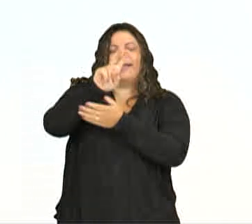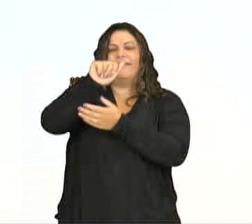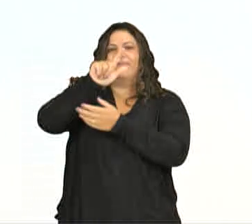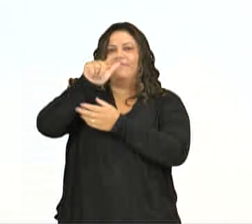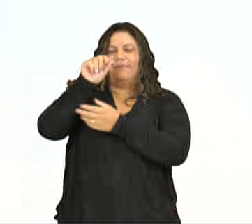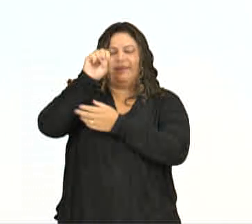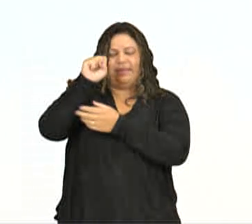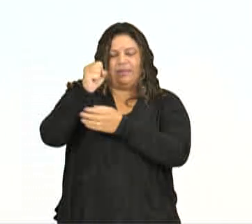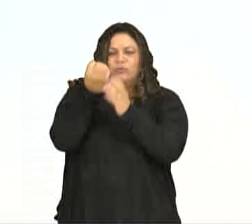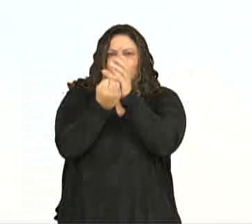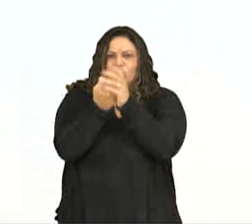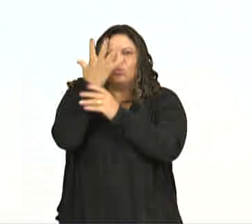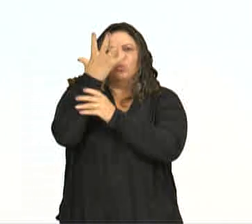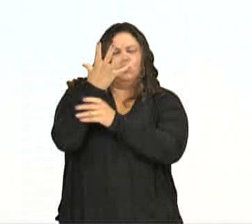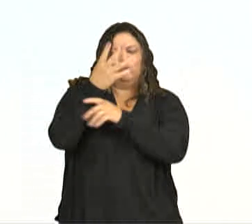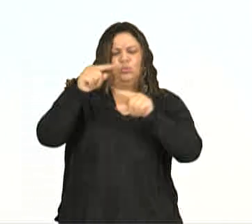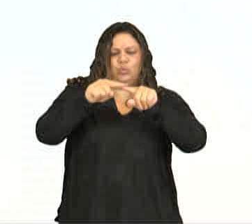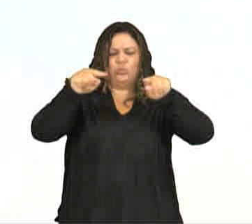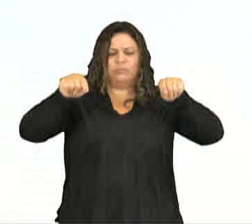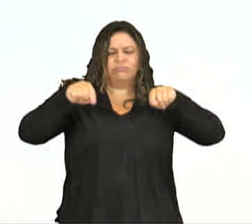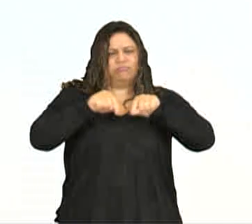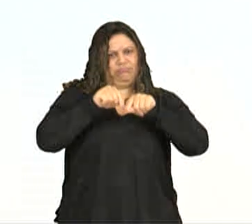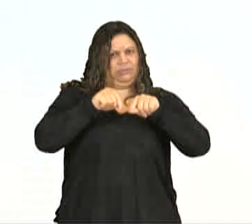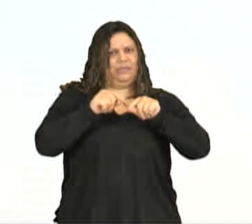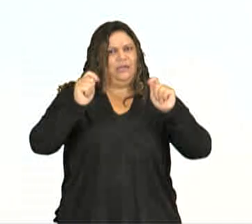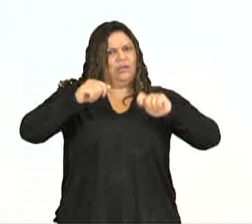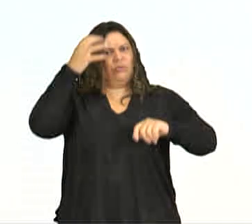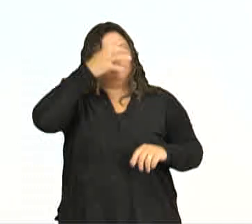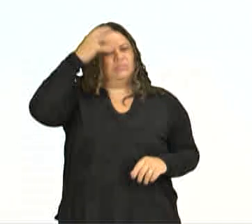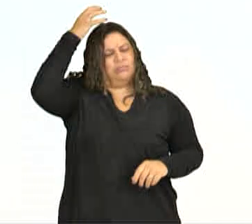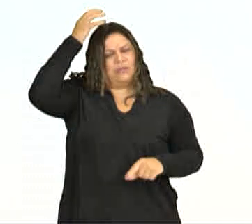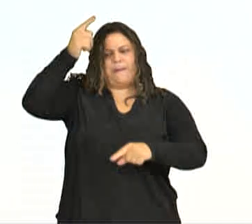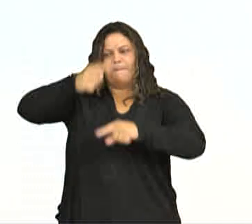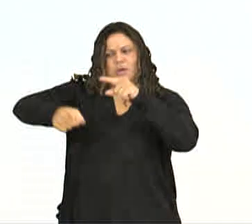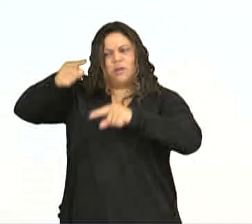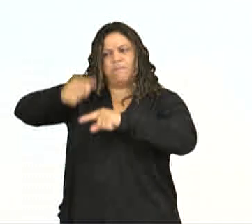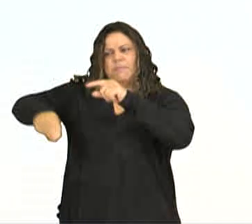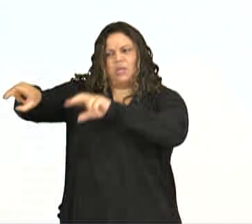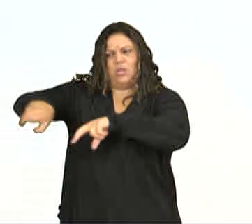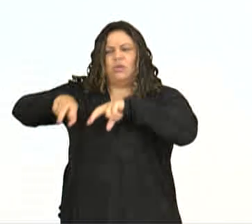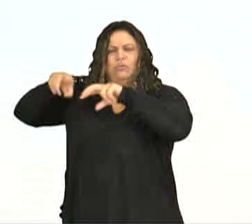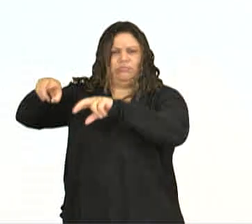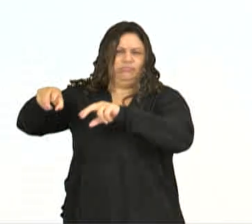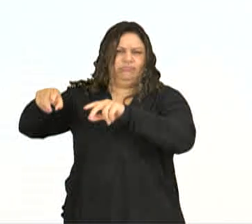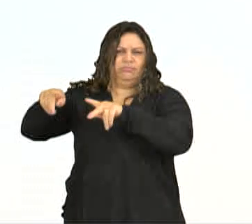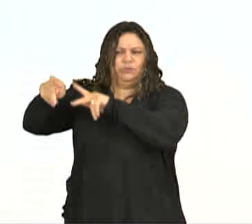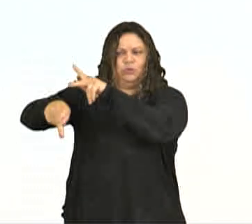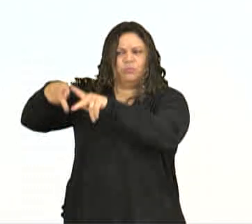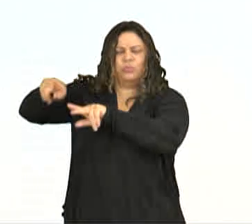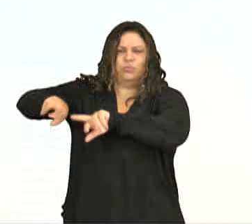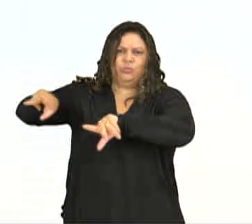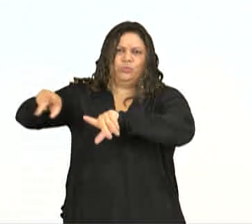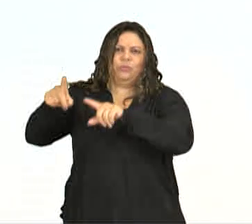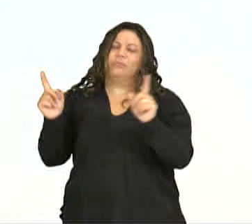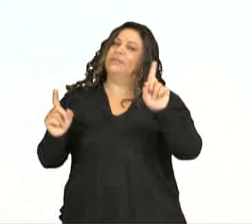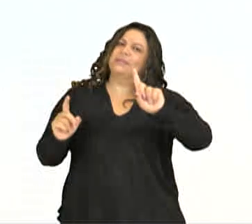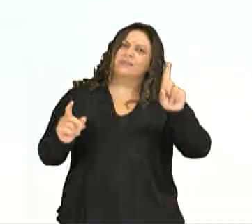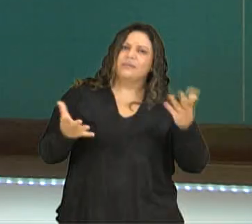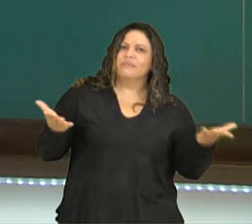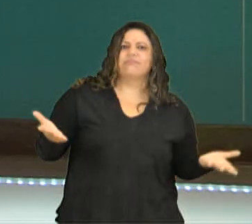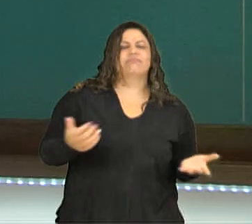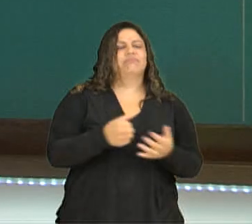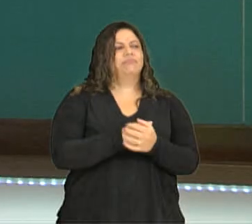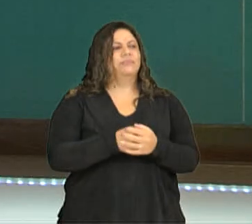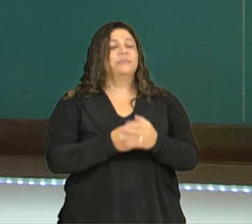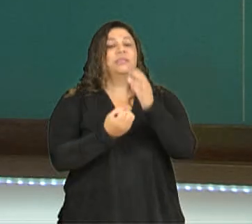salões da nobreza europeia, sendo proibida para as classes populares. Como já foi visto, é ao contrário. A valsa teve